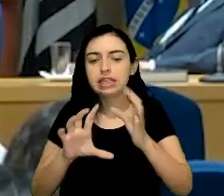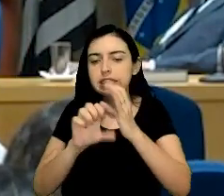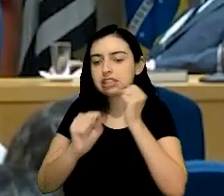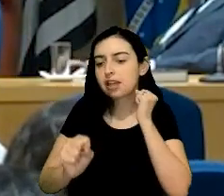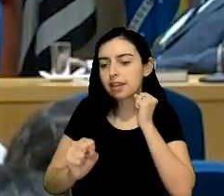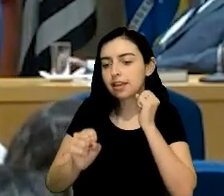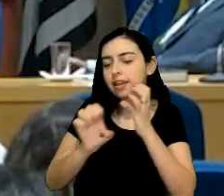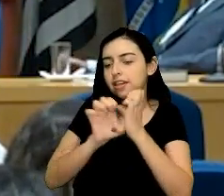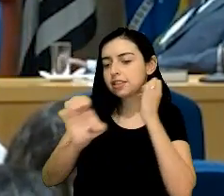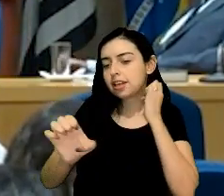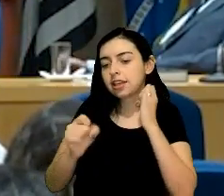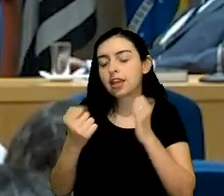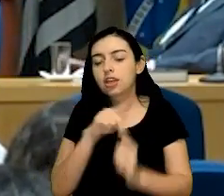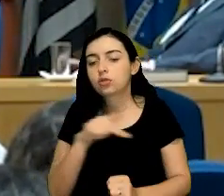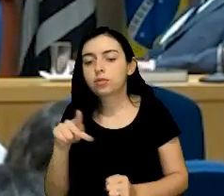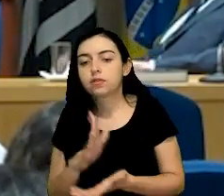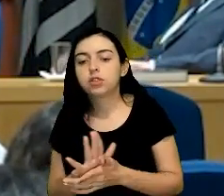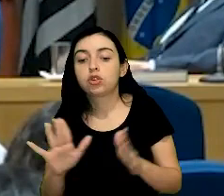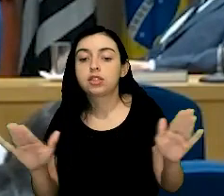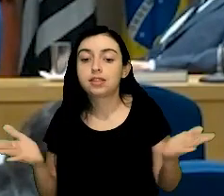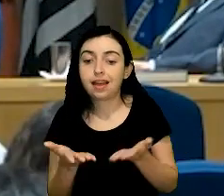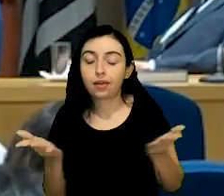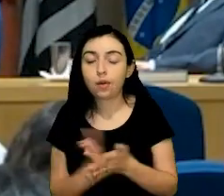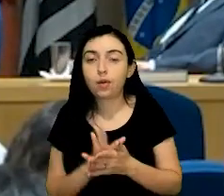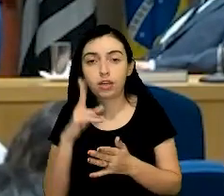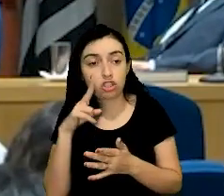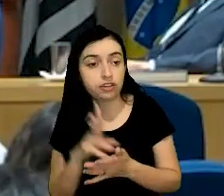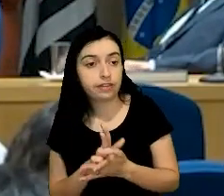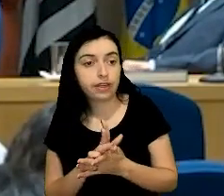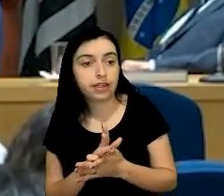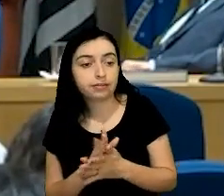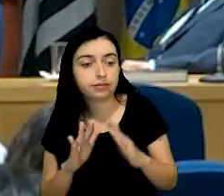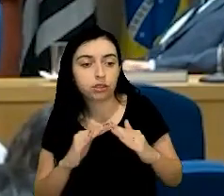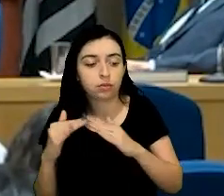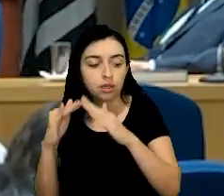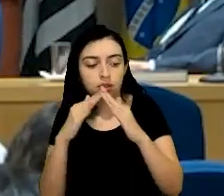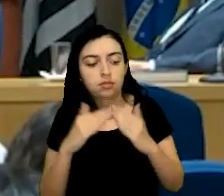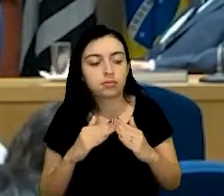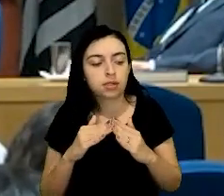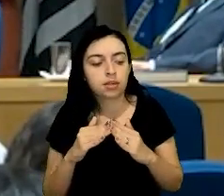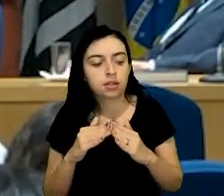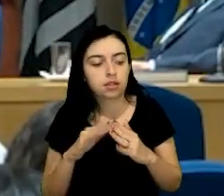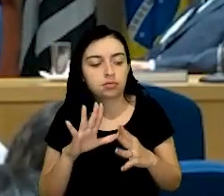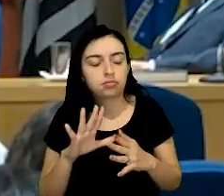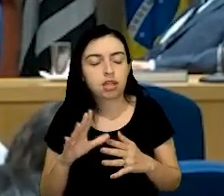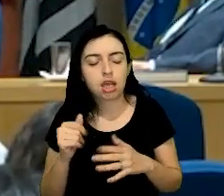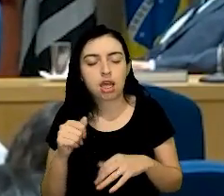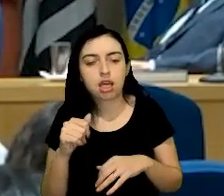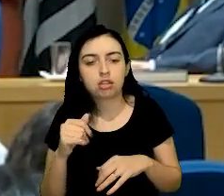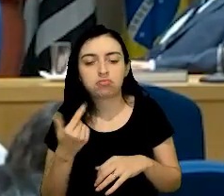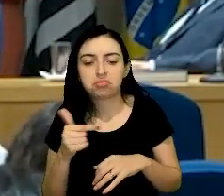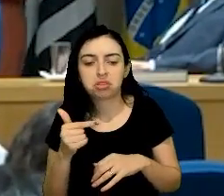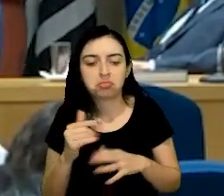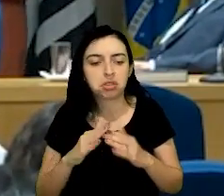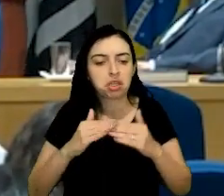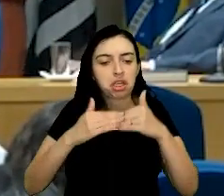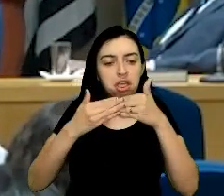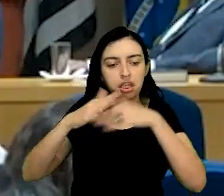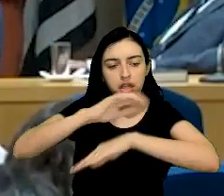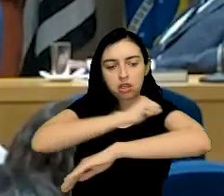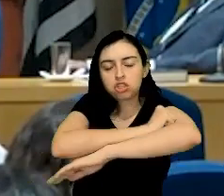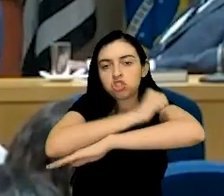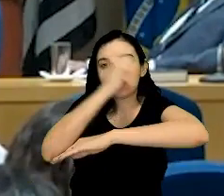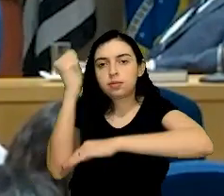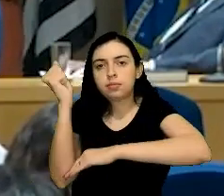do acampamento. Que as Nações Unidas está lá, que o acampamento não tem janela, que se vocês